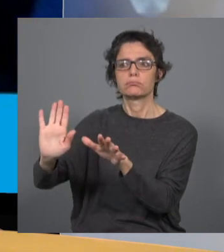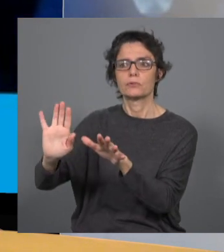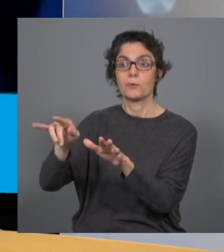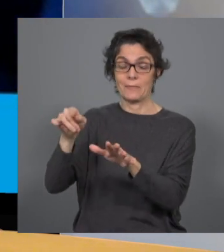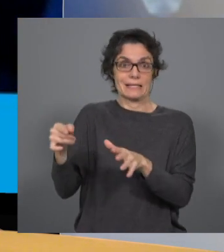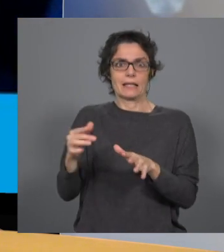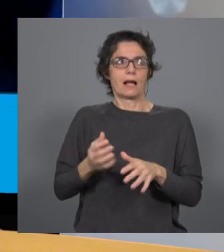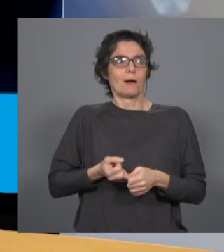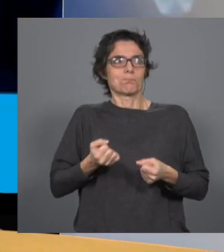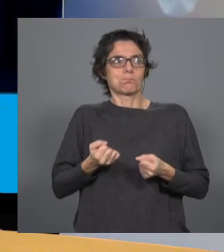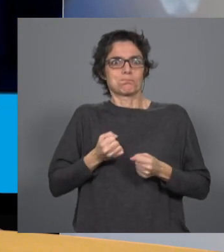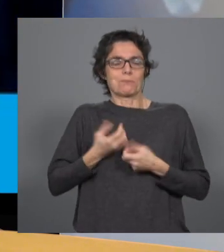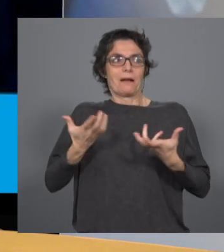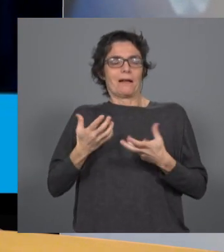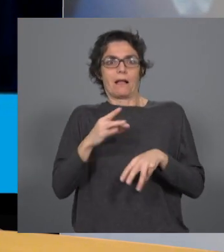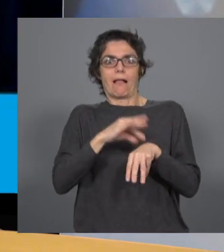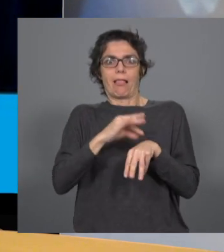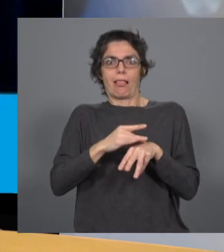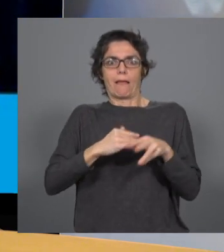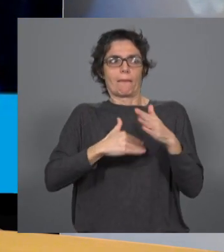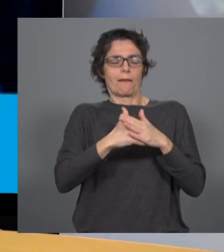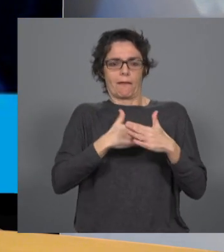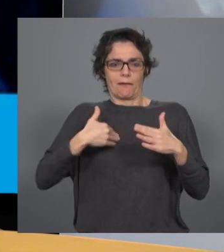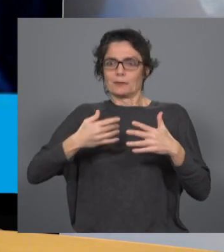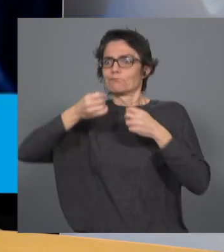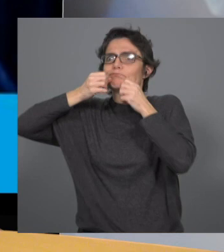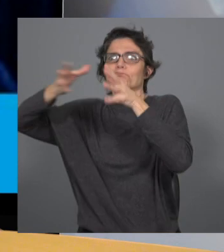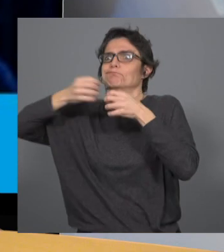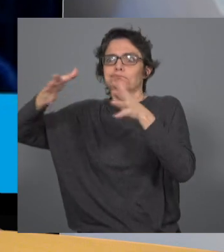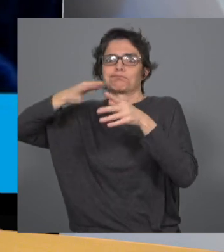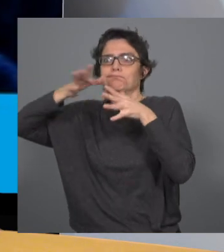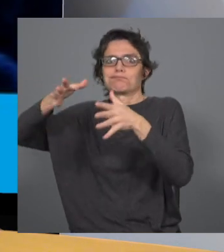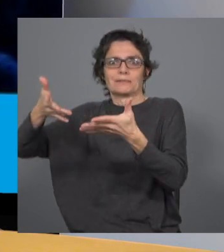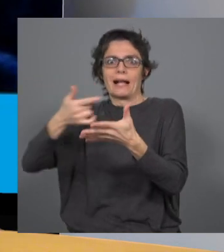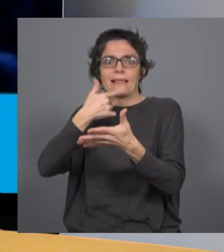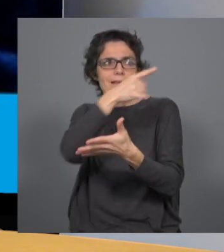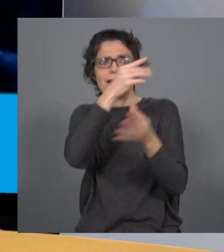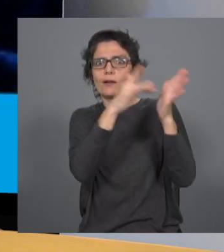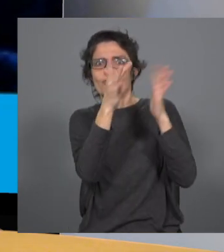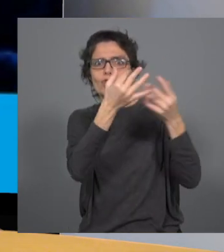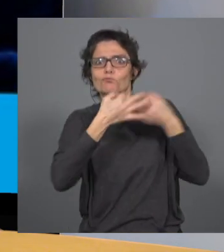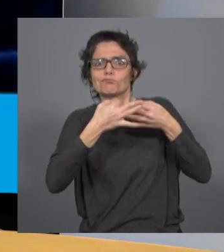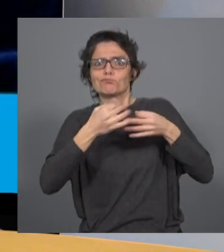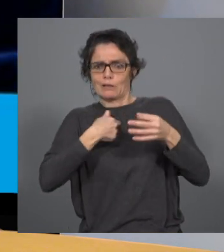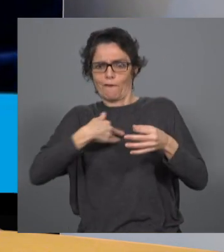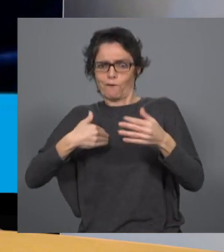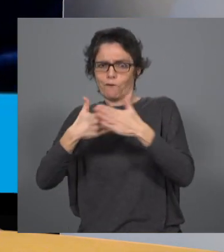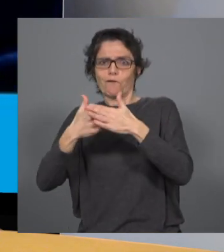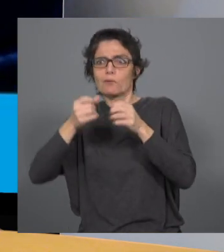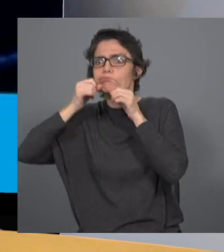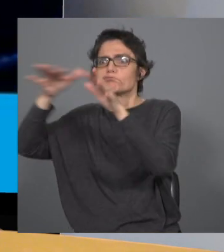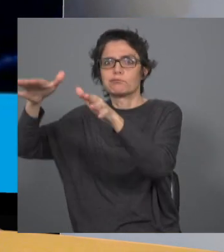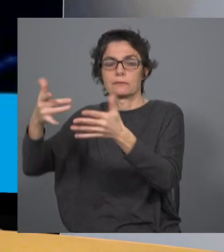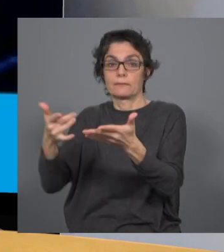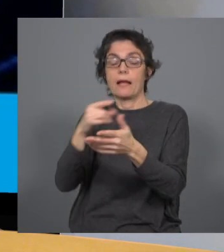que quem se vê livre desta doença assinta, e todos querem seguir Jesus. Há aqui